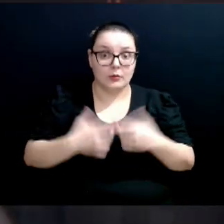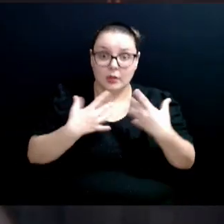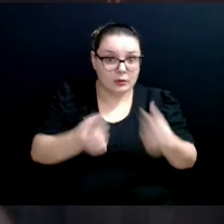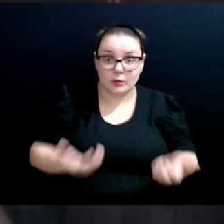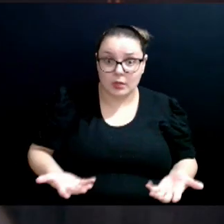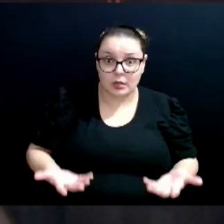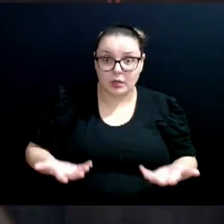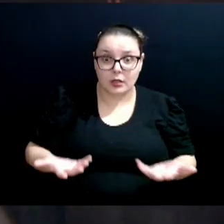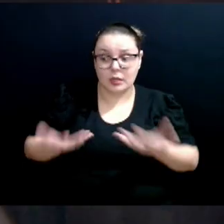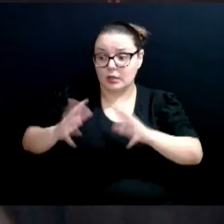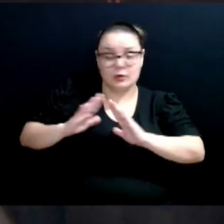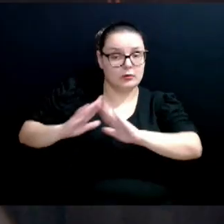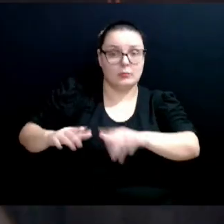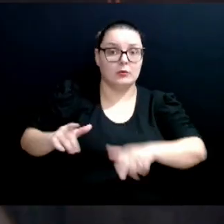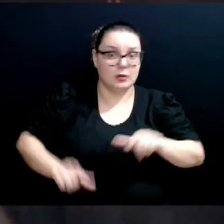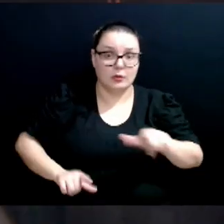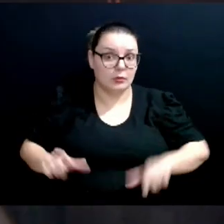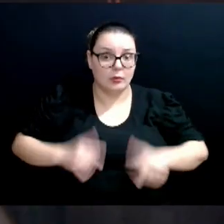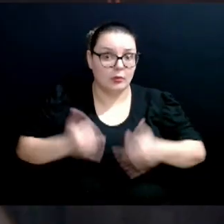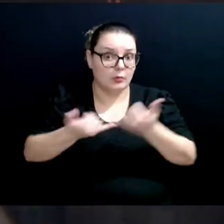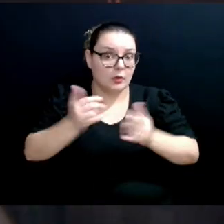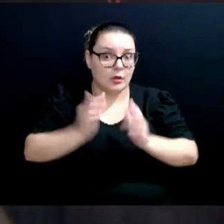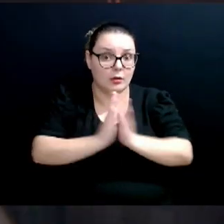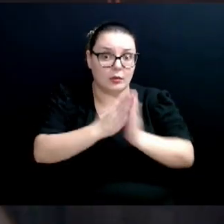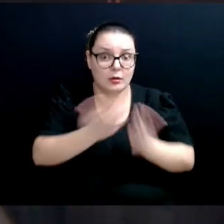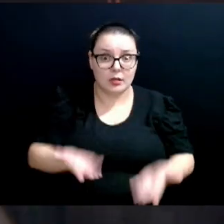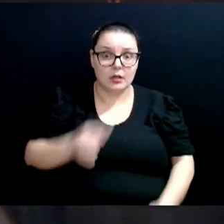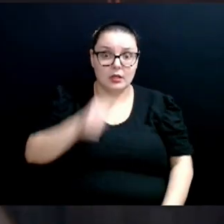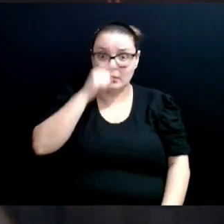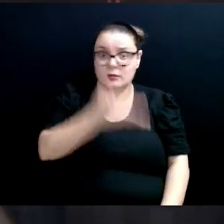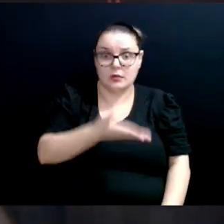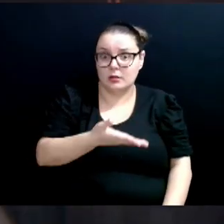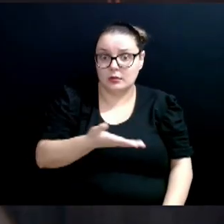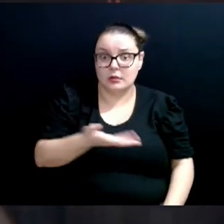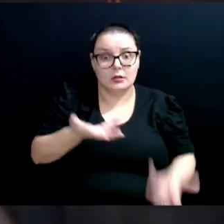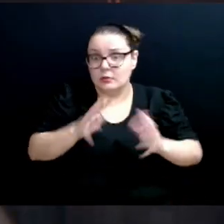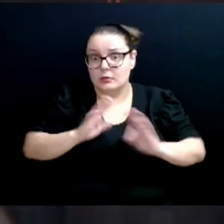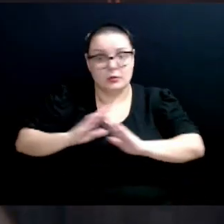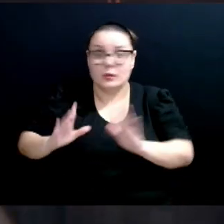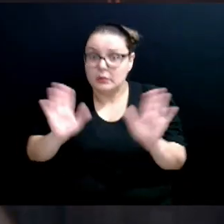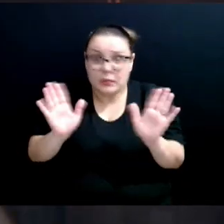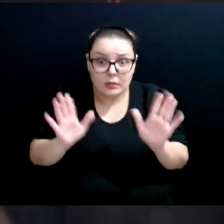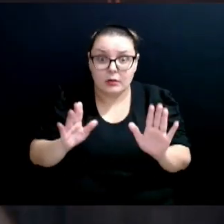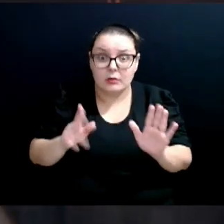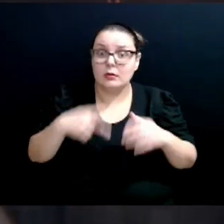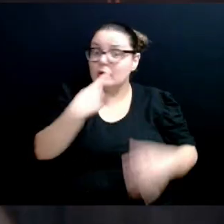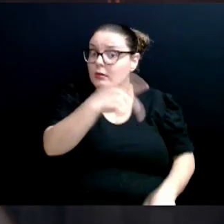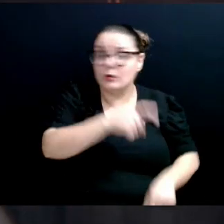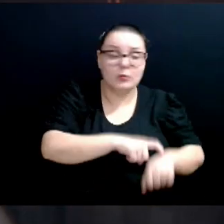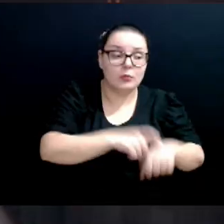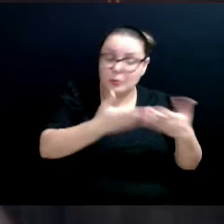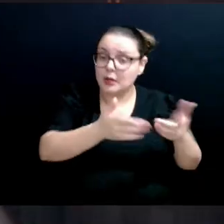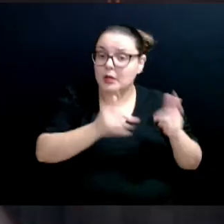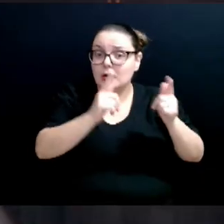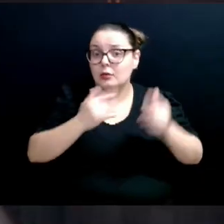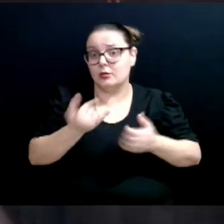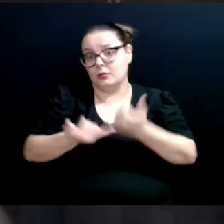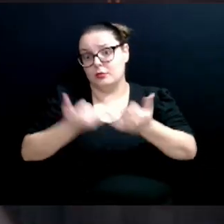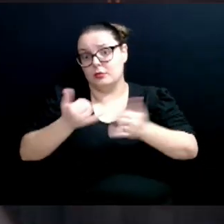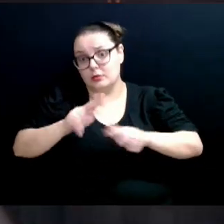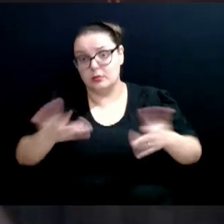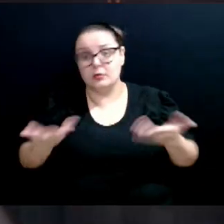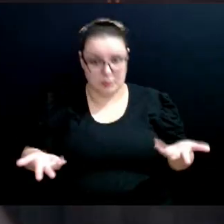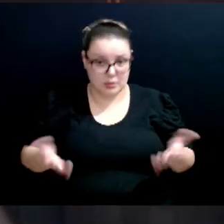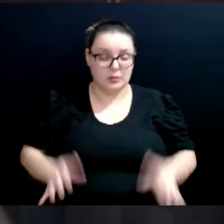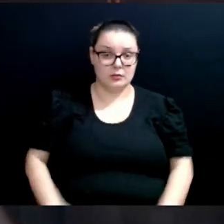primo o brinquedo. Ela está sendo egoísta ao não querer emprestar? Não, é o brinquedo dela, é o momento dela curtir o brinquedo, né? E às